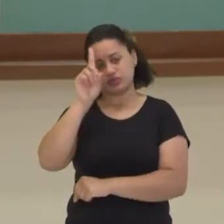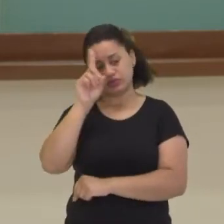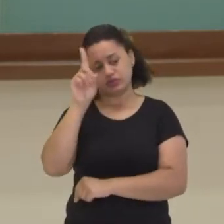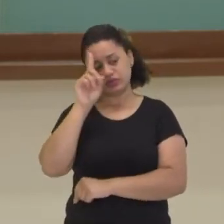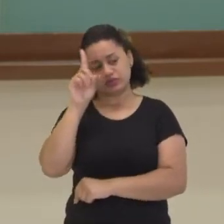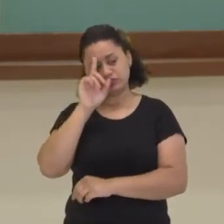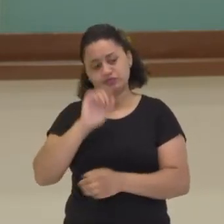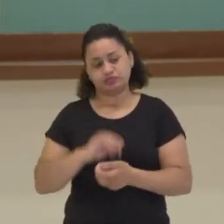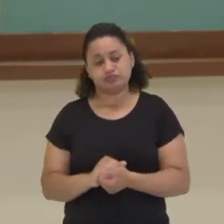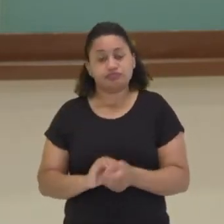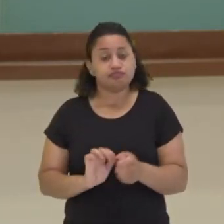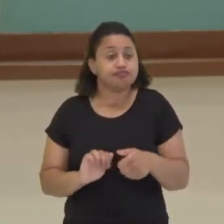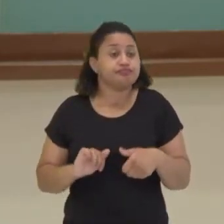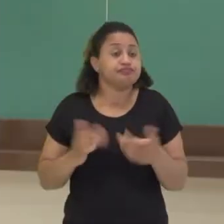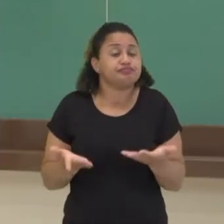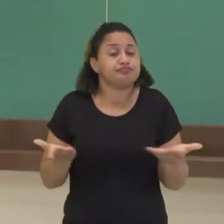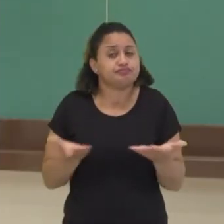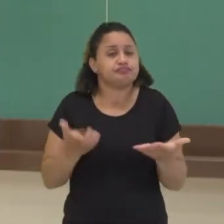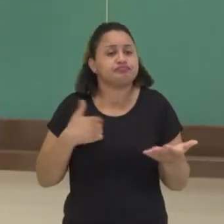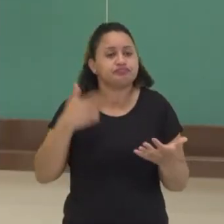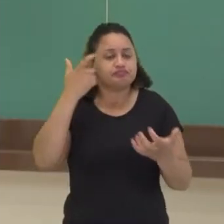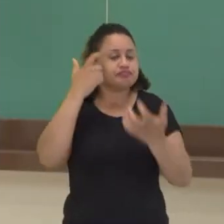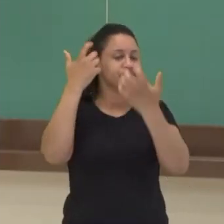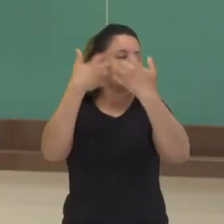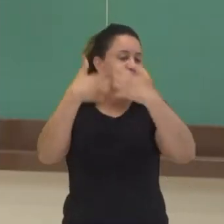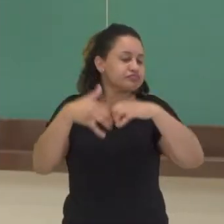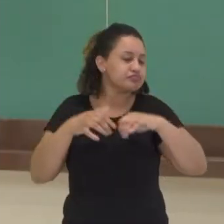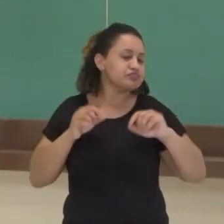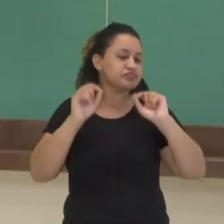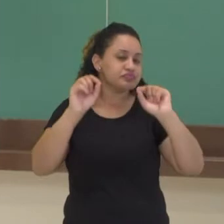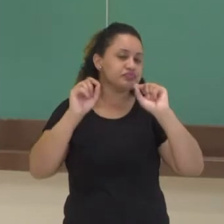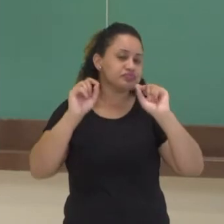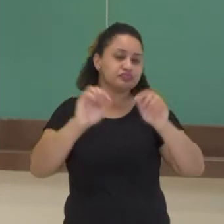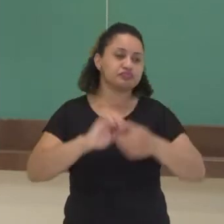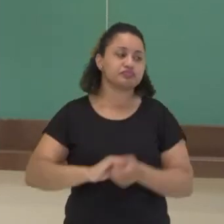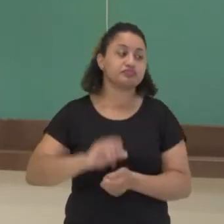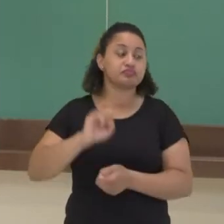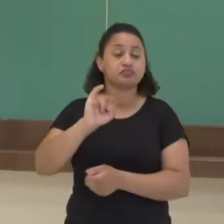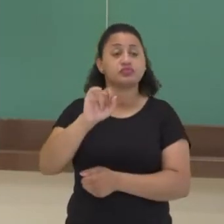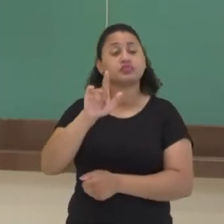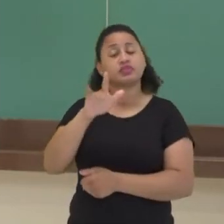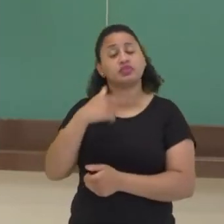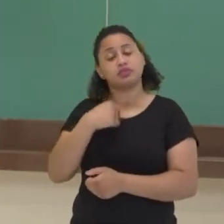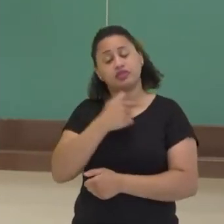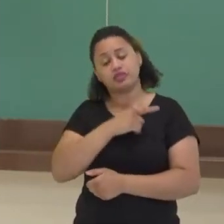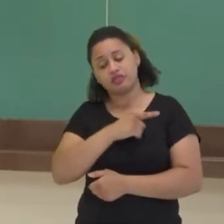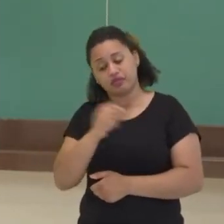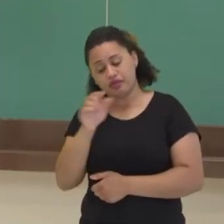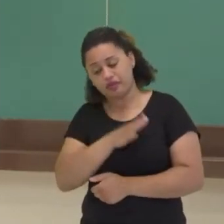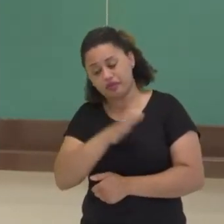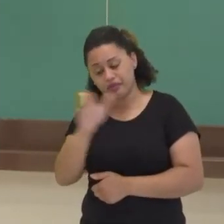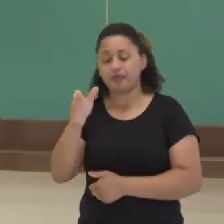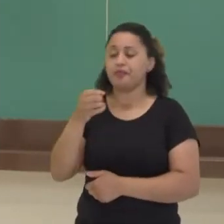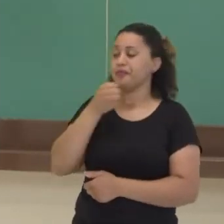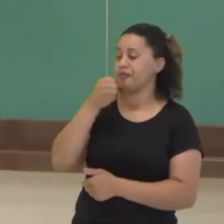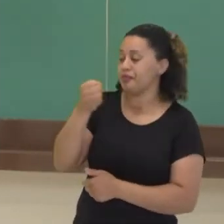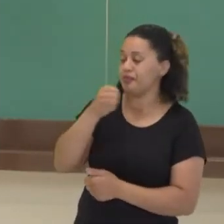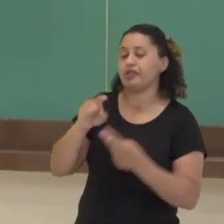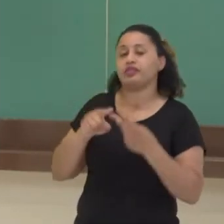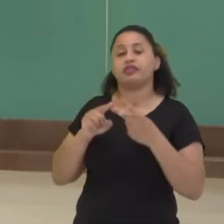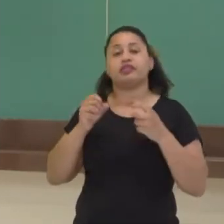Então, vamos pensar um pouquinho. Se você tiver que sair para uma entrevista, para um